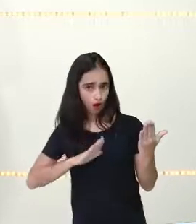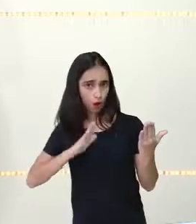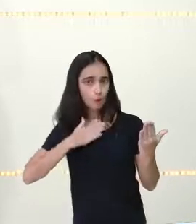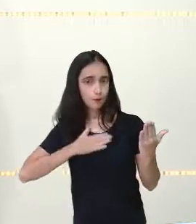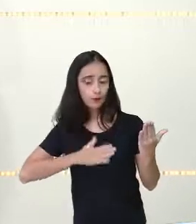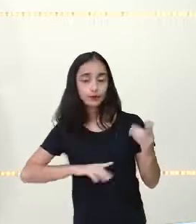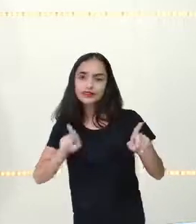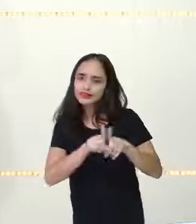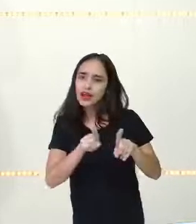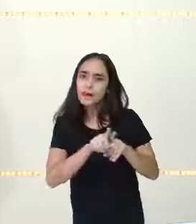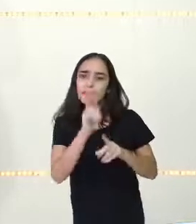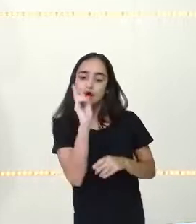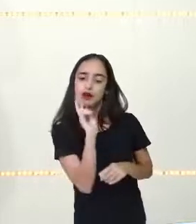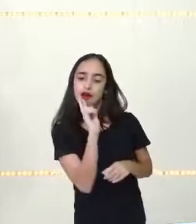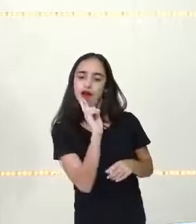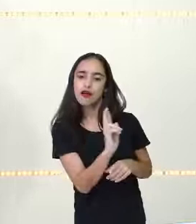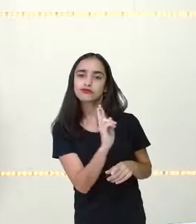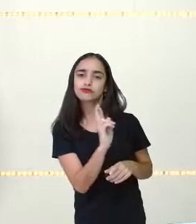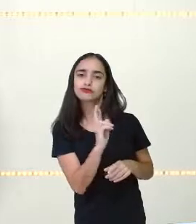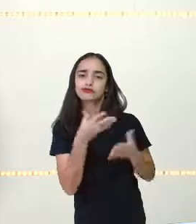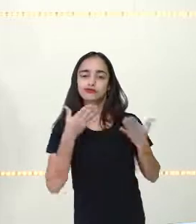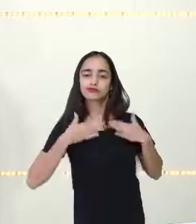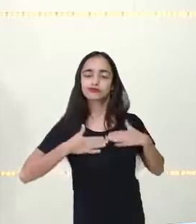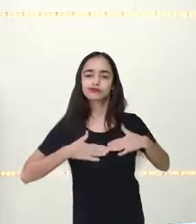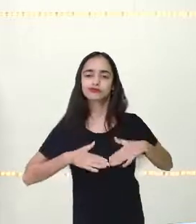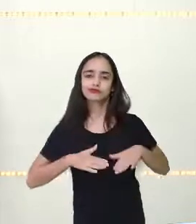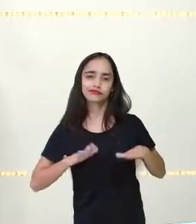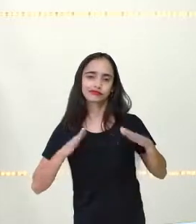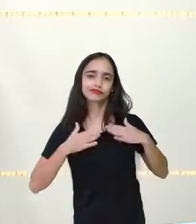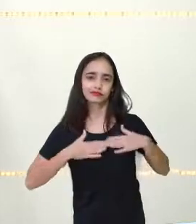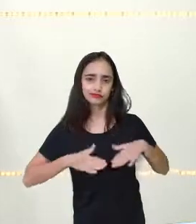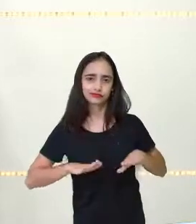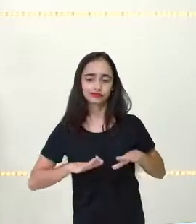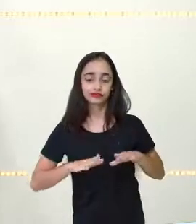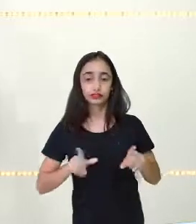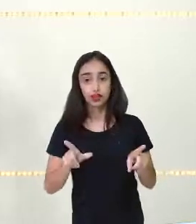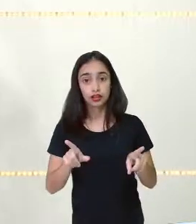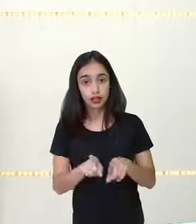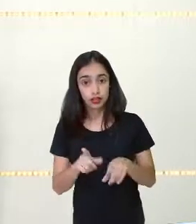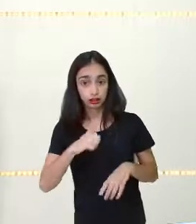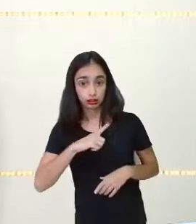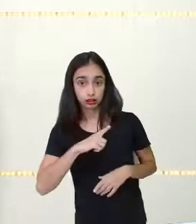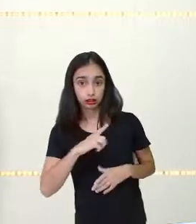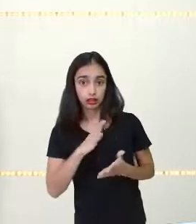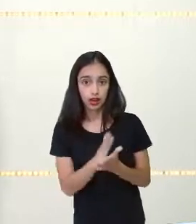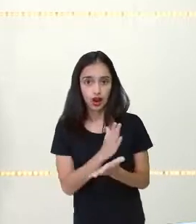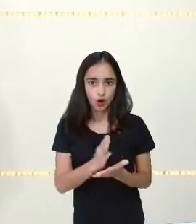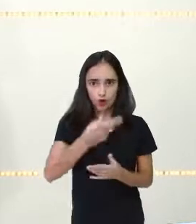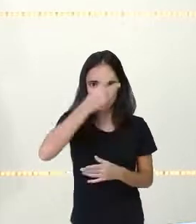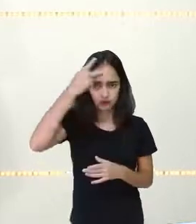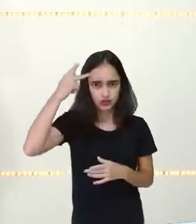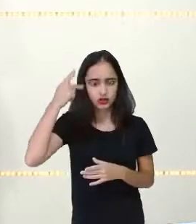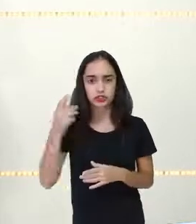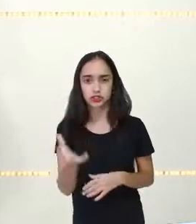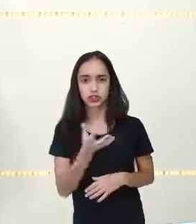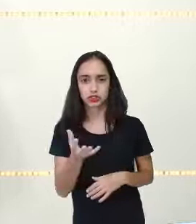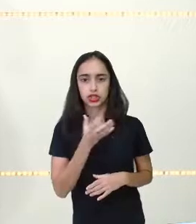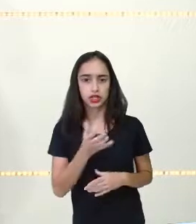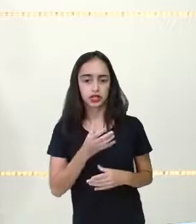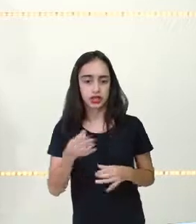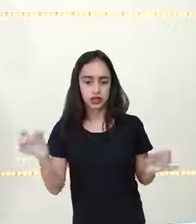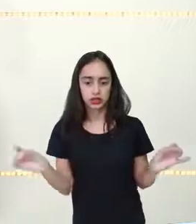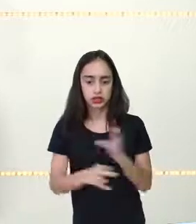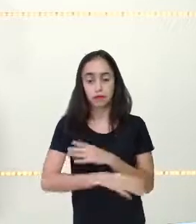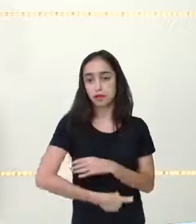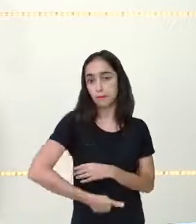mesma forma Não tenha pressa tem gente que faz questão de ser o primeiro a terminar Nem sempre